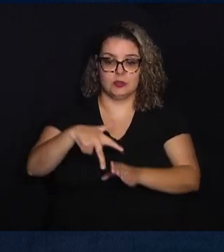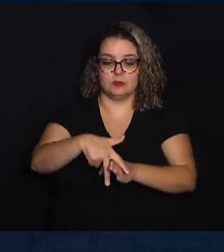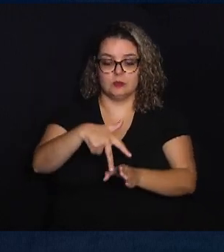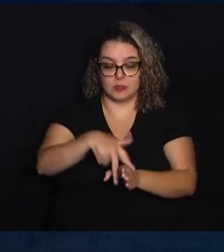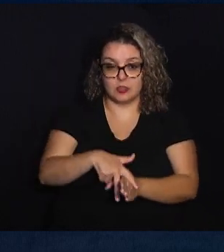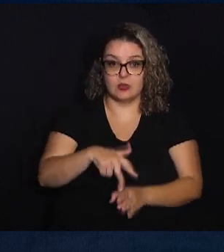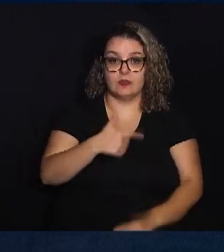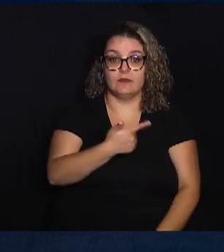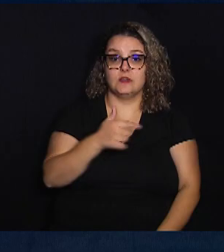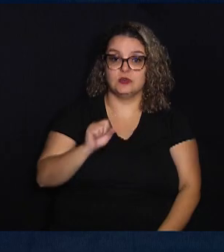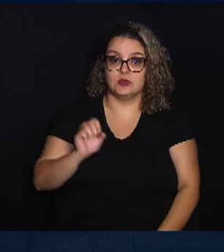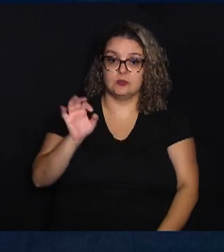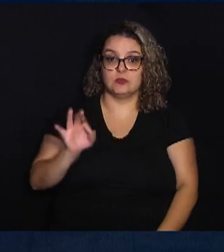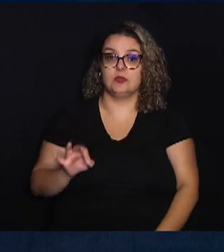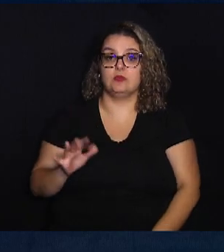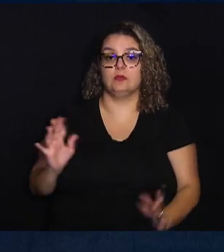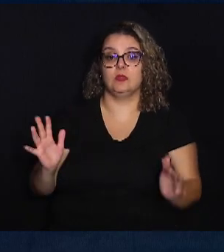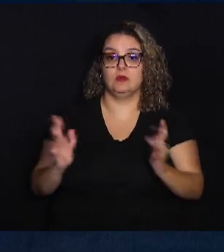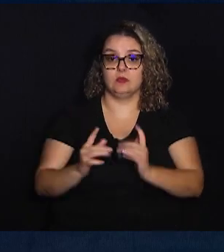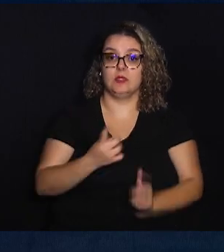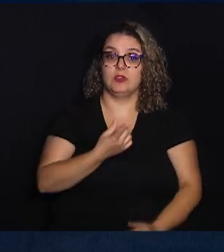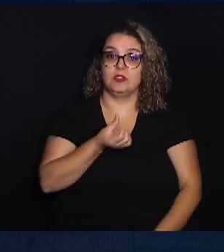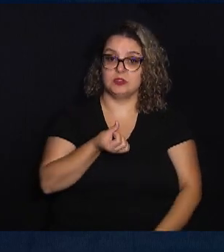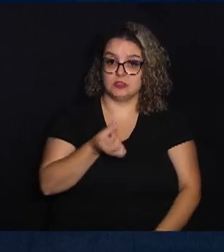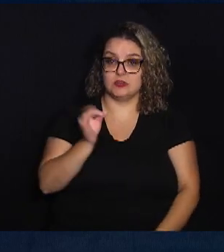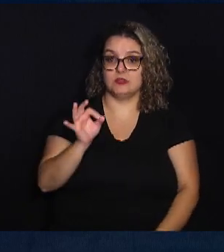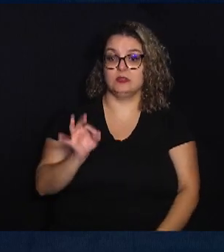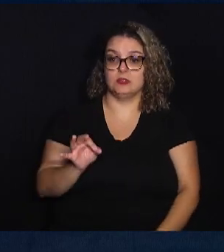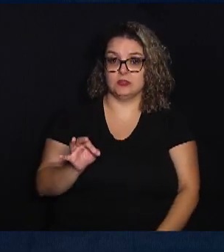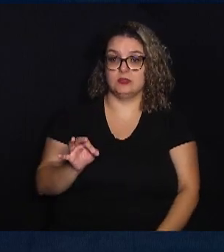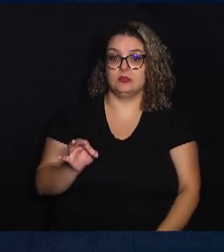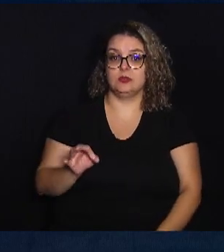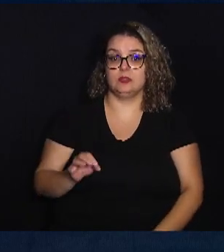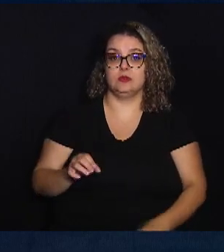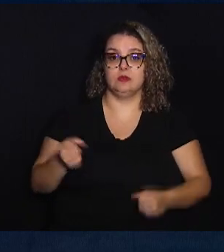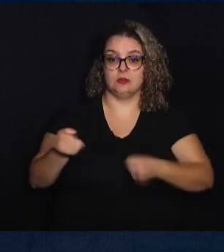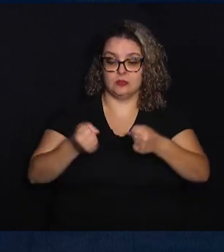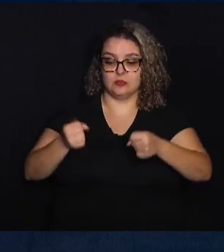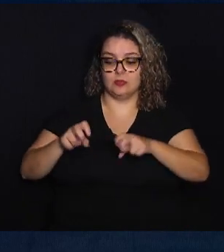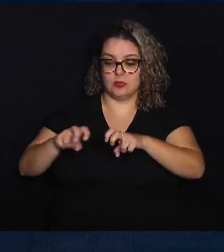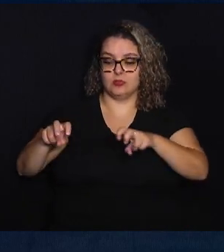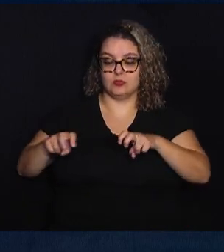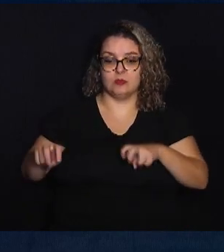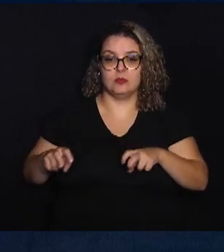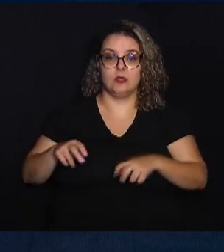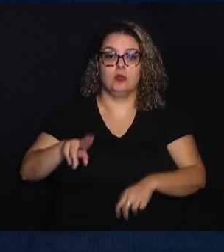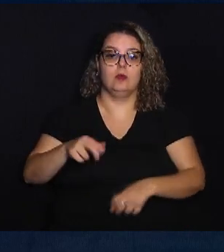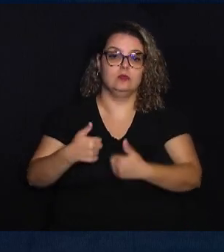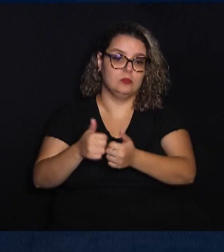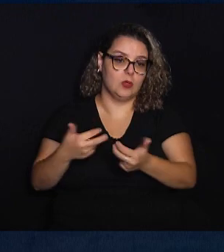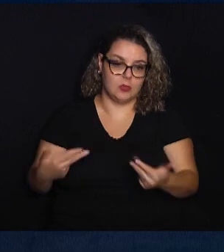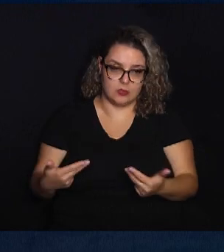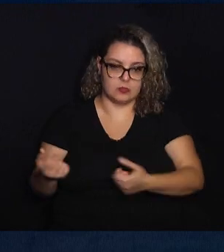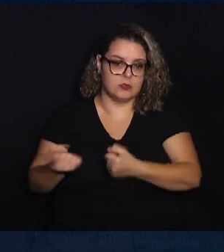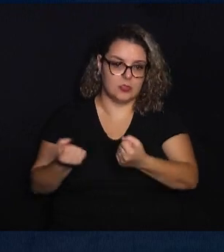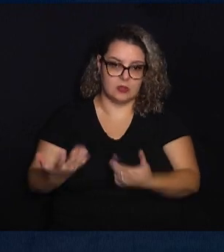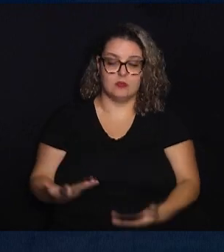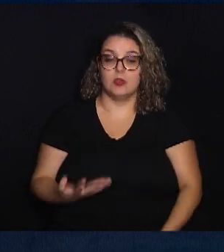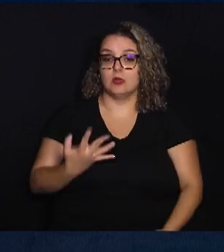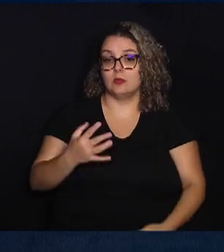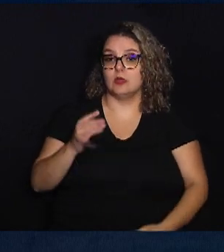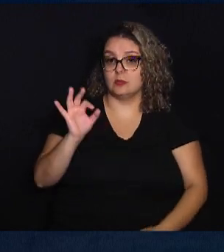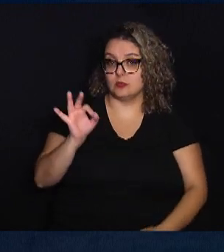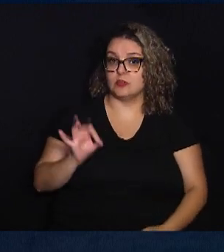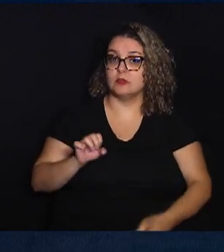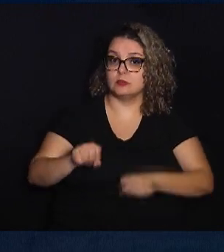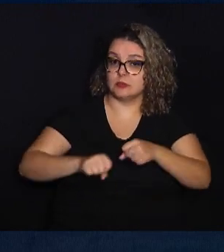eram pedestres, 16% eram ocupantes de demais veículos e 4% eram ciclistas. Entre